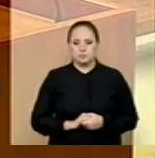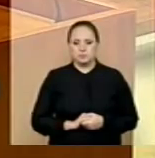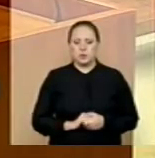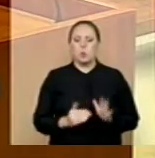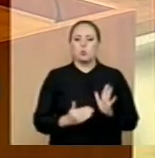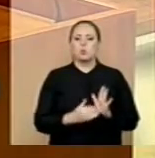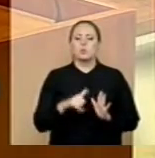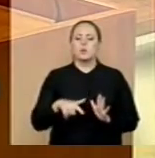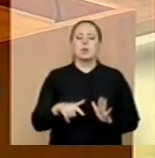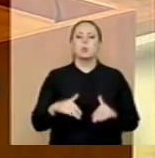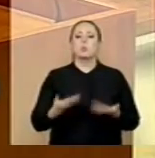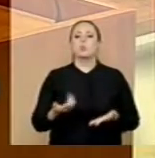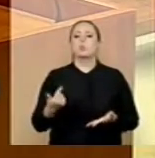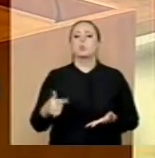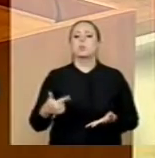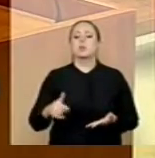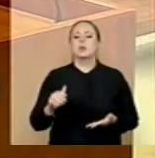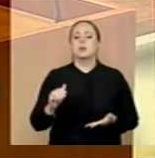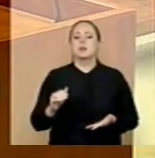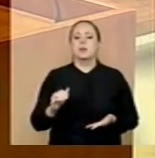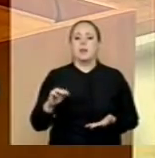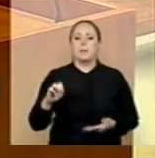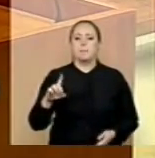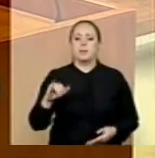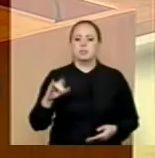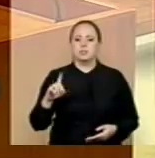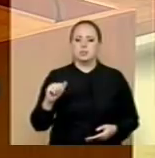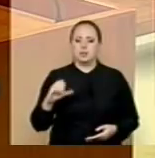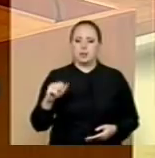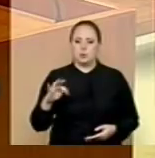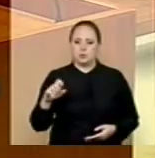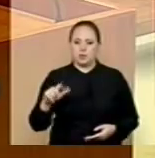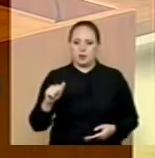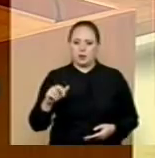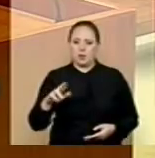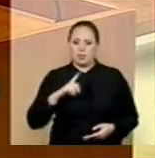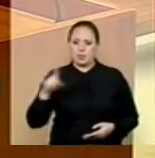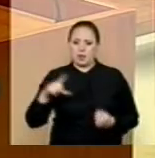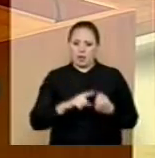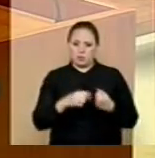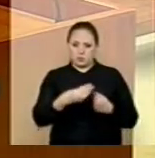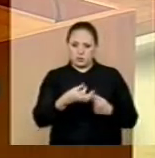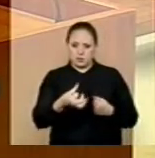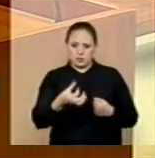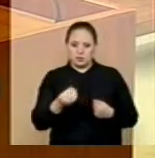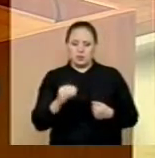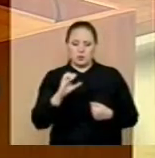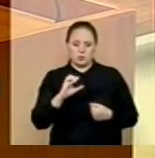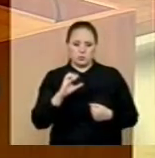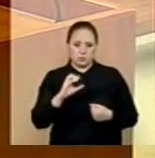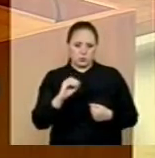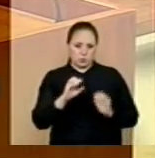requisitos da cautelar, com esteio no artigo 300 do Código de Processo Civil. Ou seja, de acordo com a